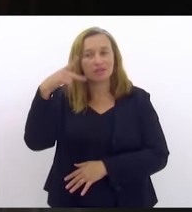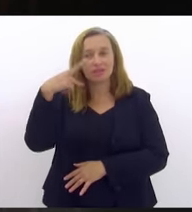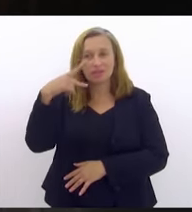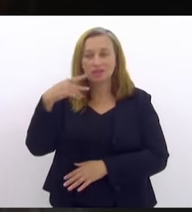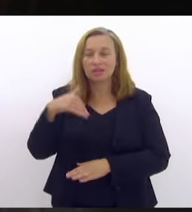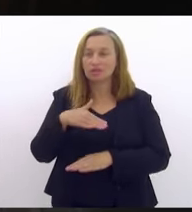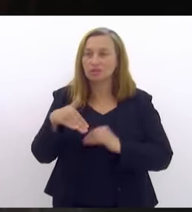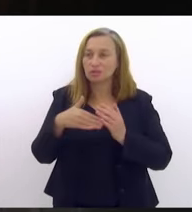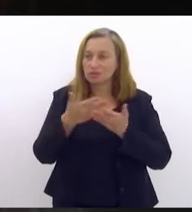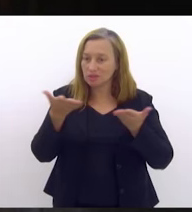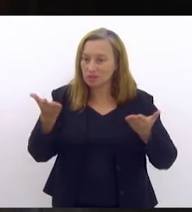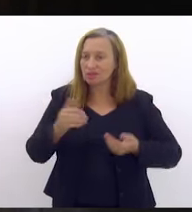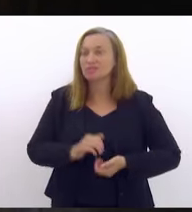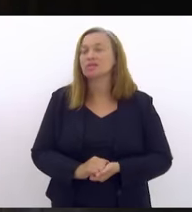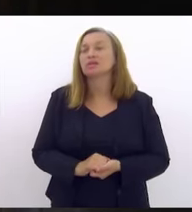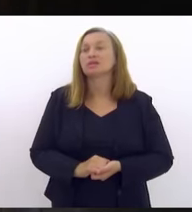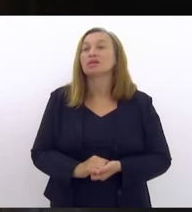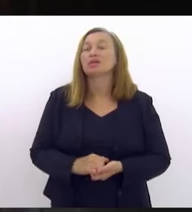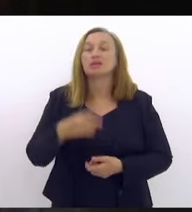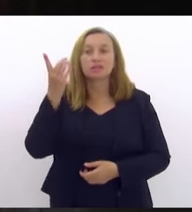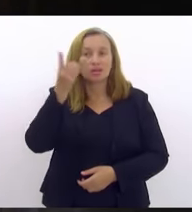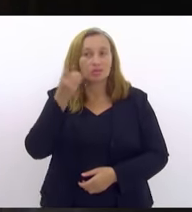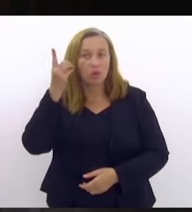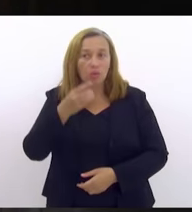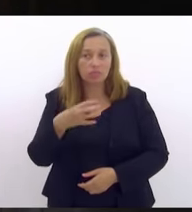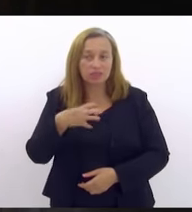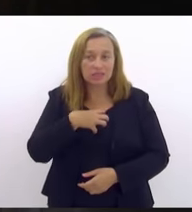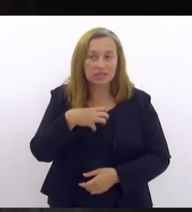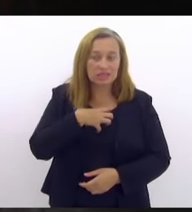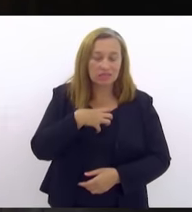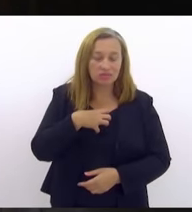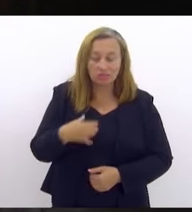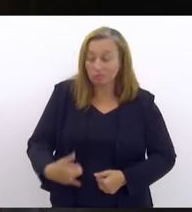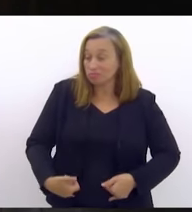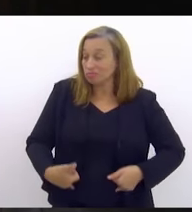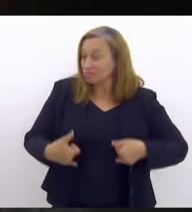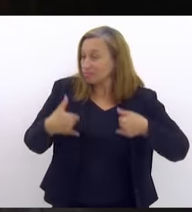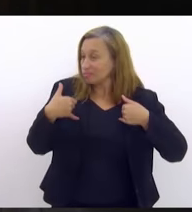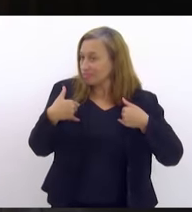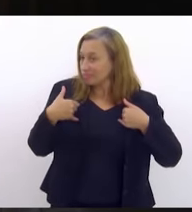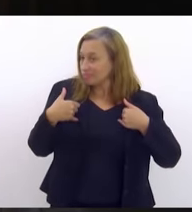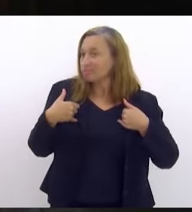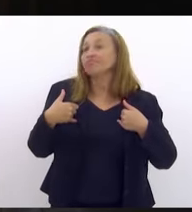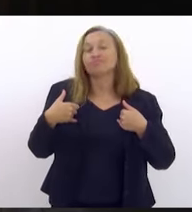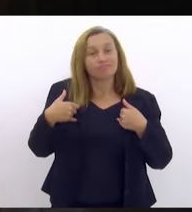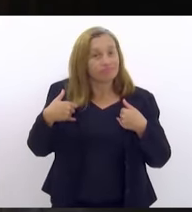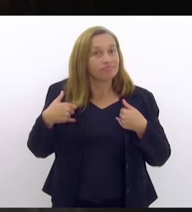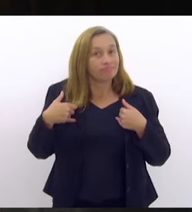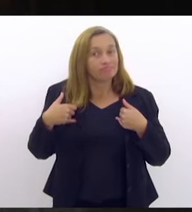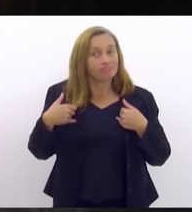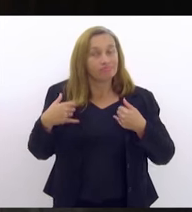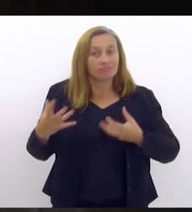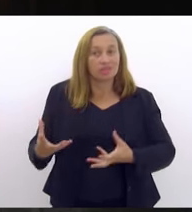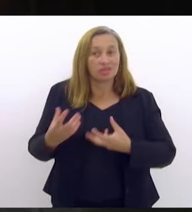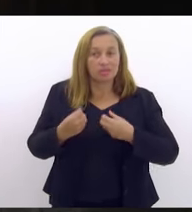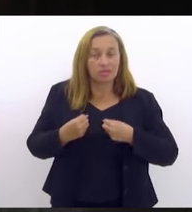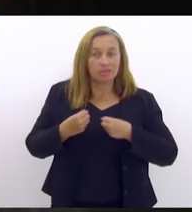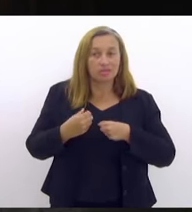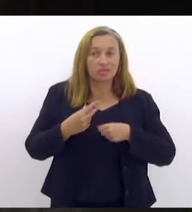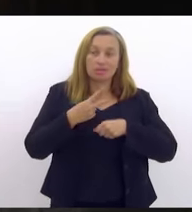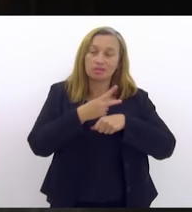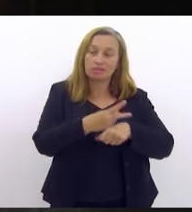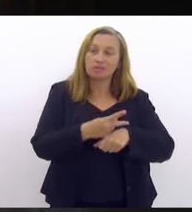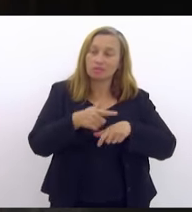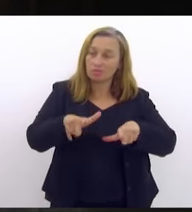plateia presente. Deputado, hoje eu me sinto muito honrado e lisonjeado em estar recebendo essa moção